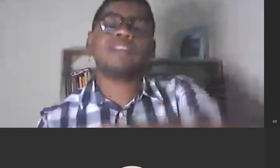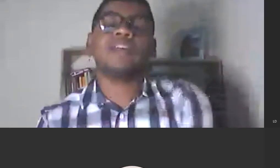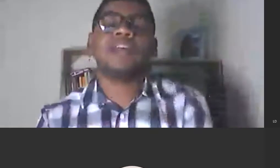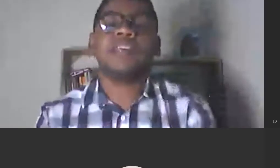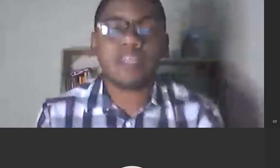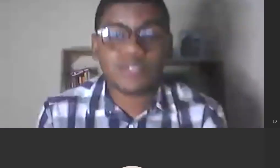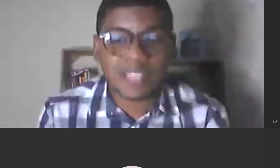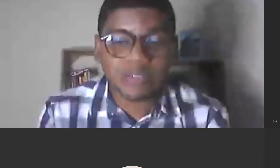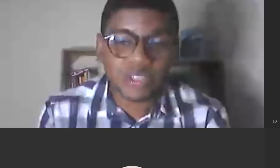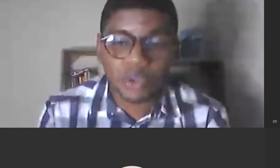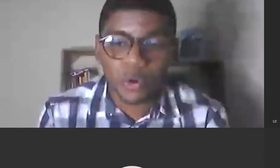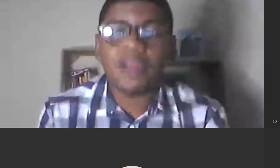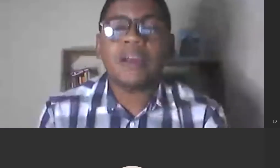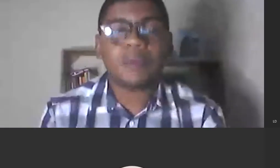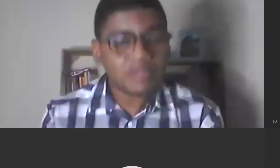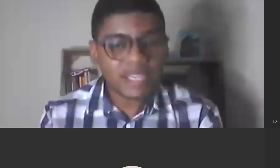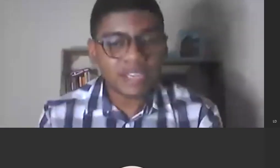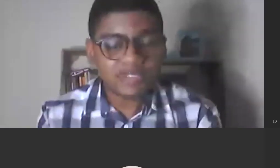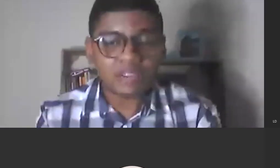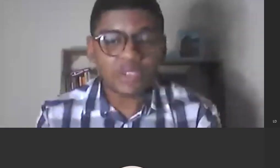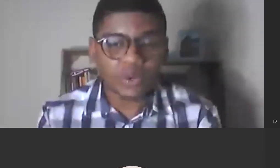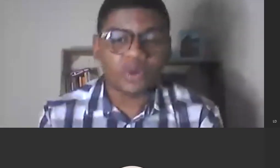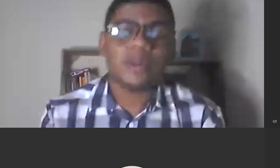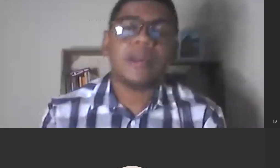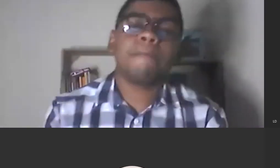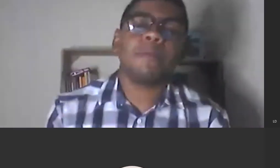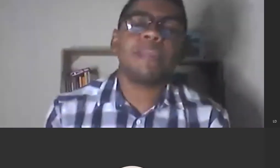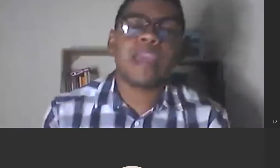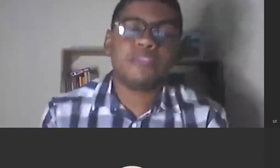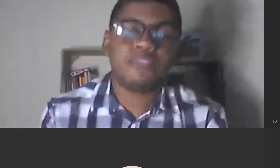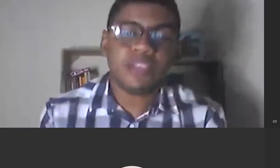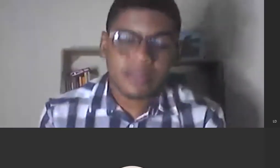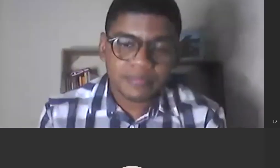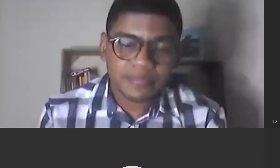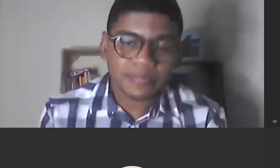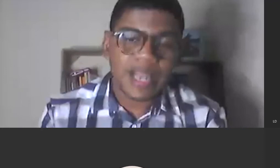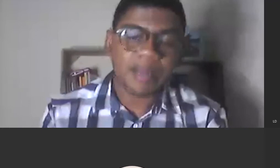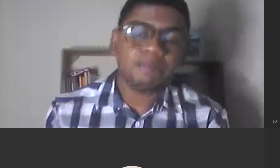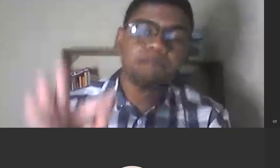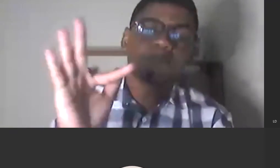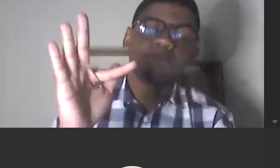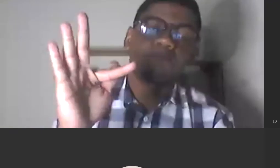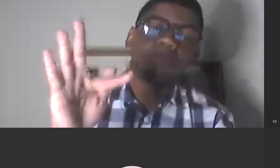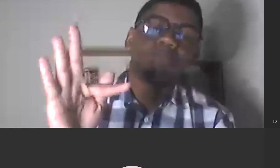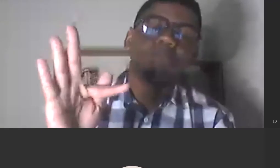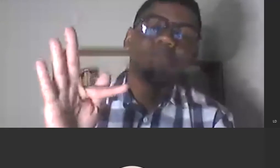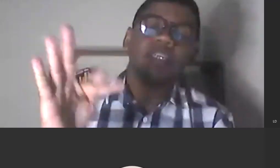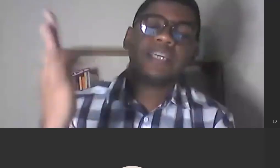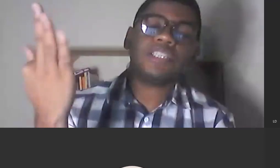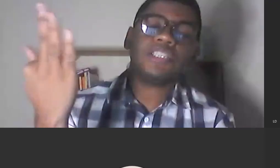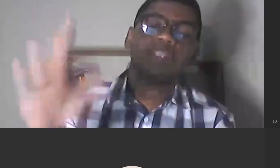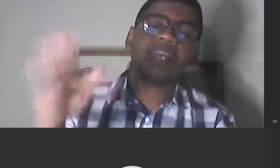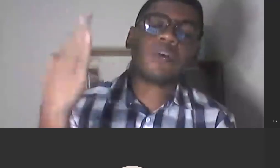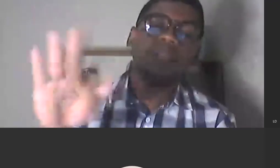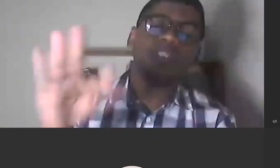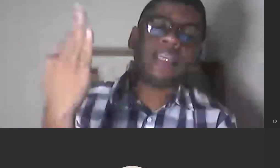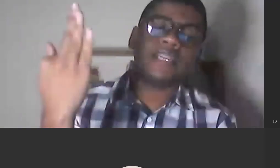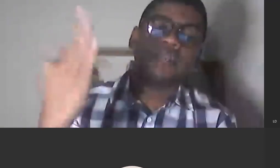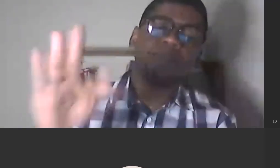braço novamente e faz o sinal de dor. Qual seria o sinal de dor? Mão em F, tá? E a